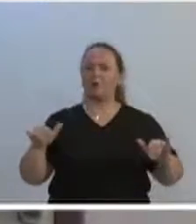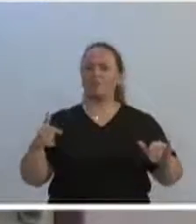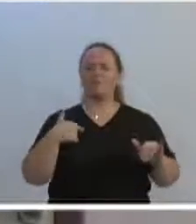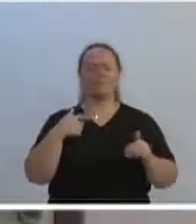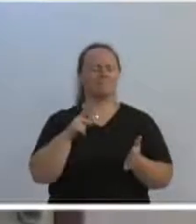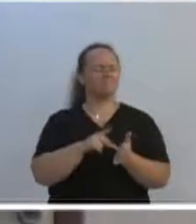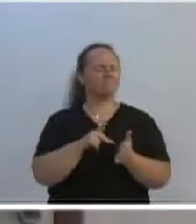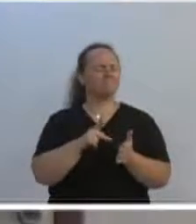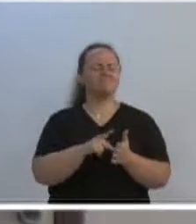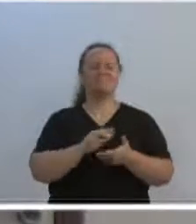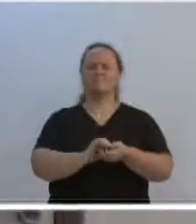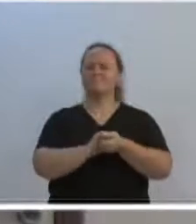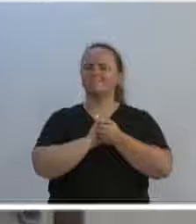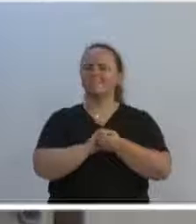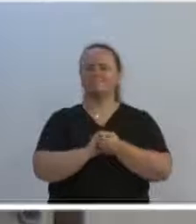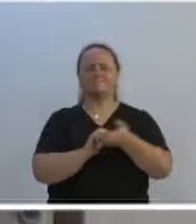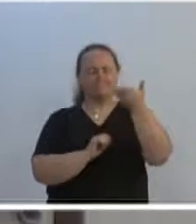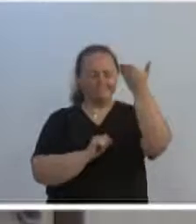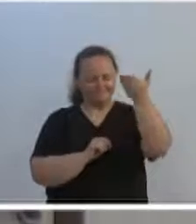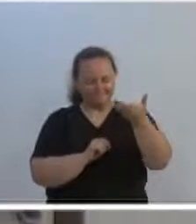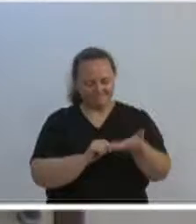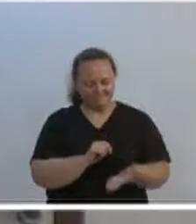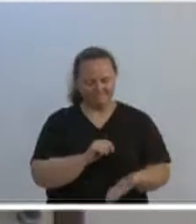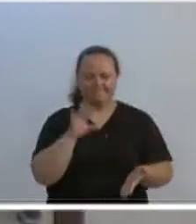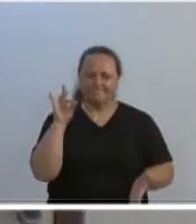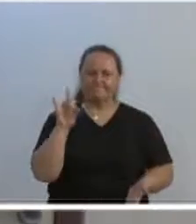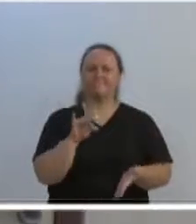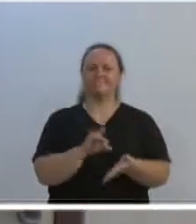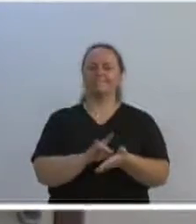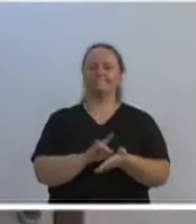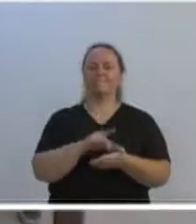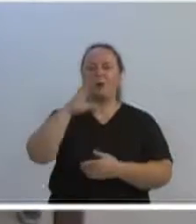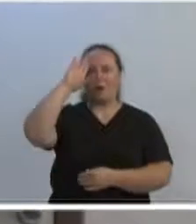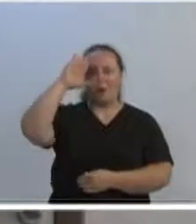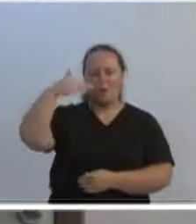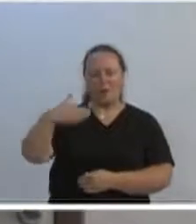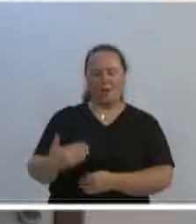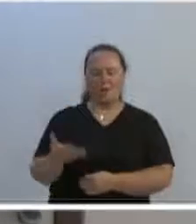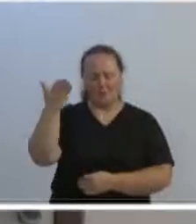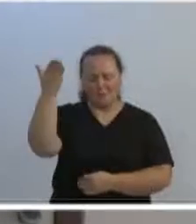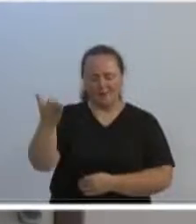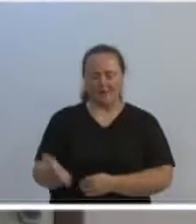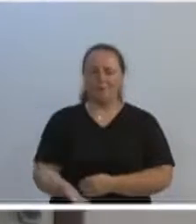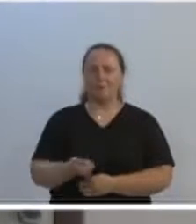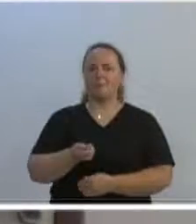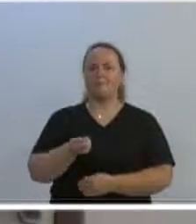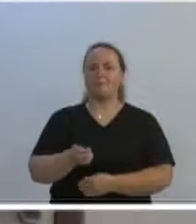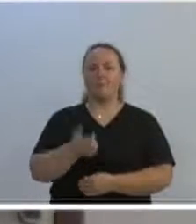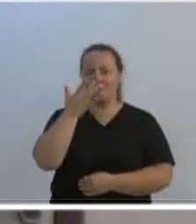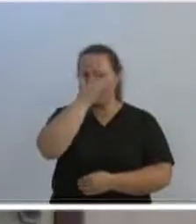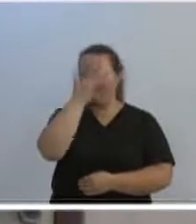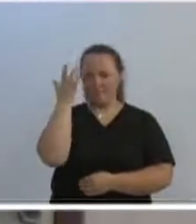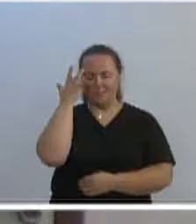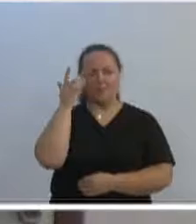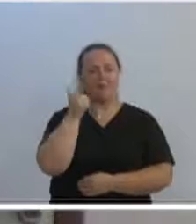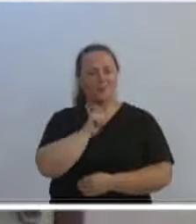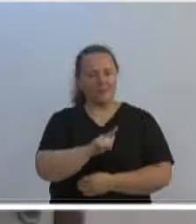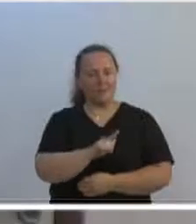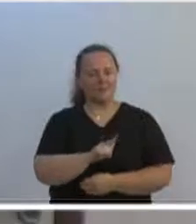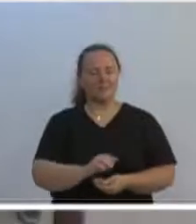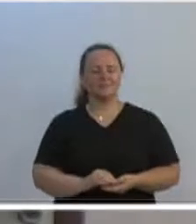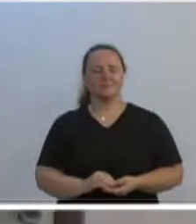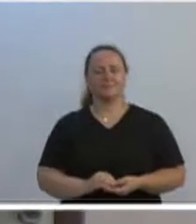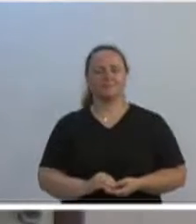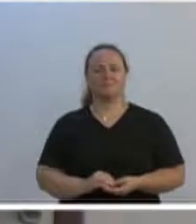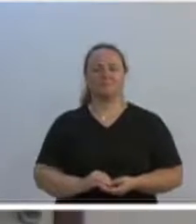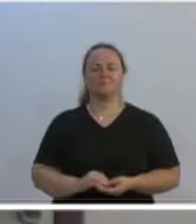de parabéns à Vossa Excelência. De fato, essa é uma grande honra para poucos homens. Quero